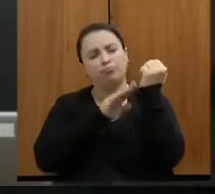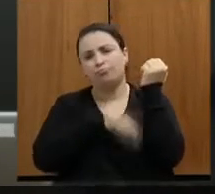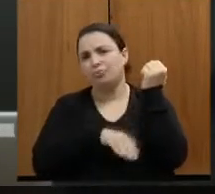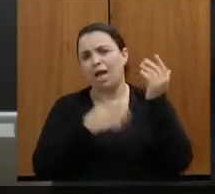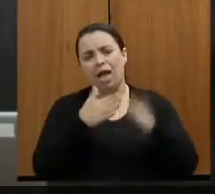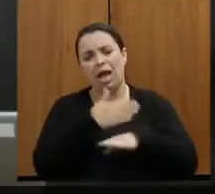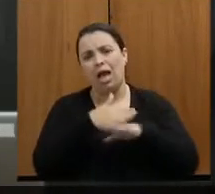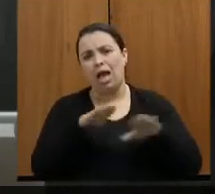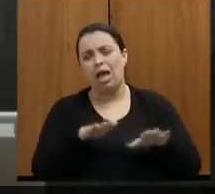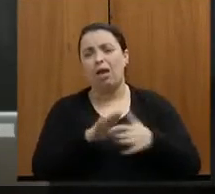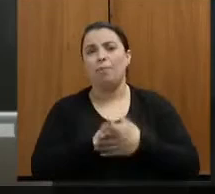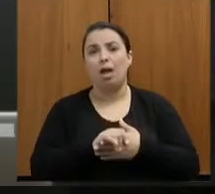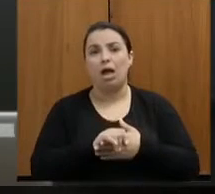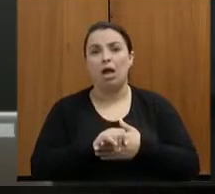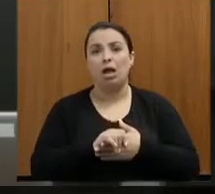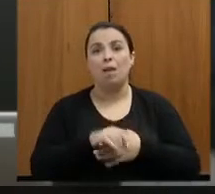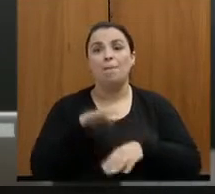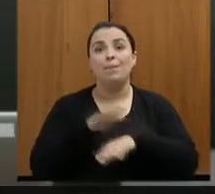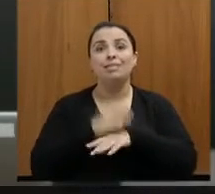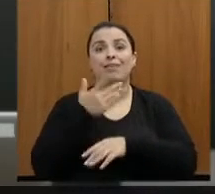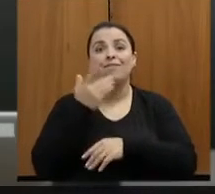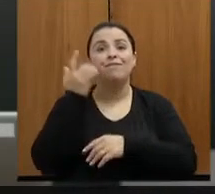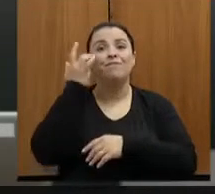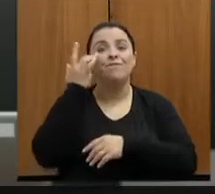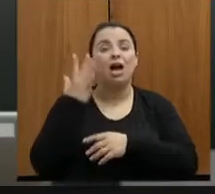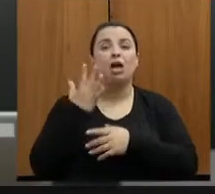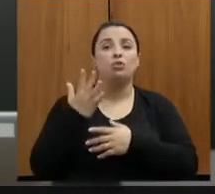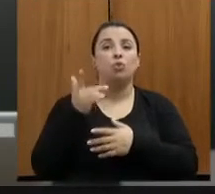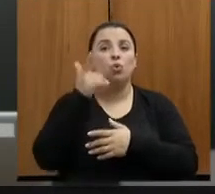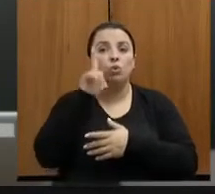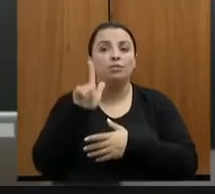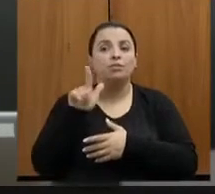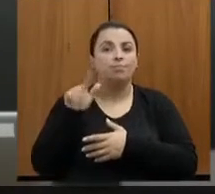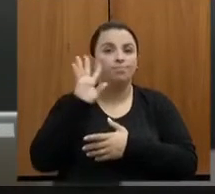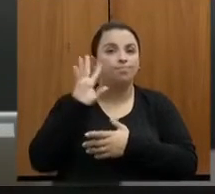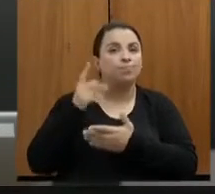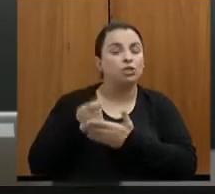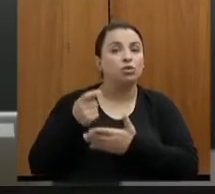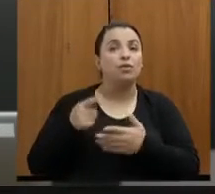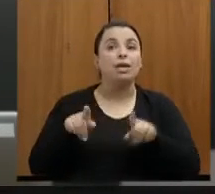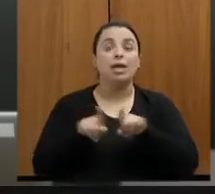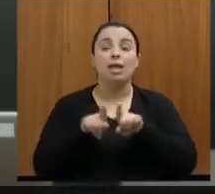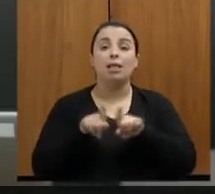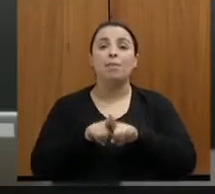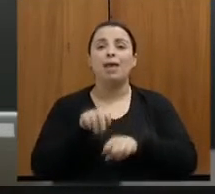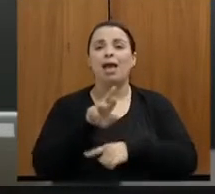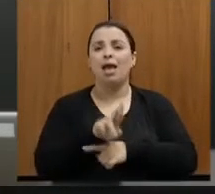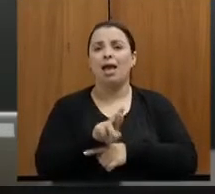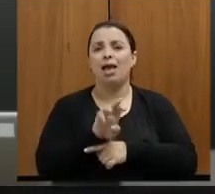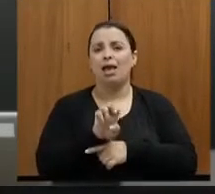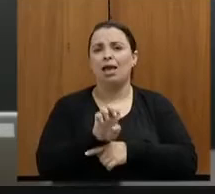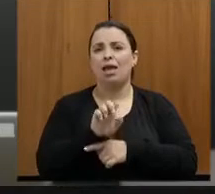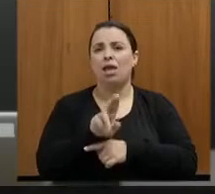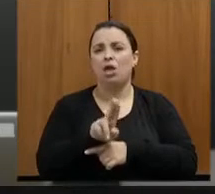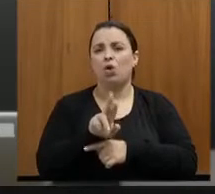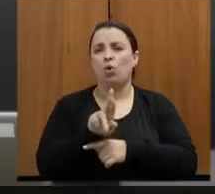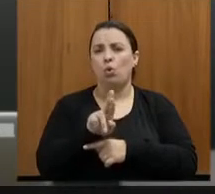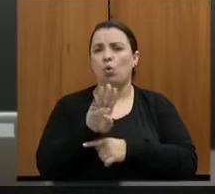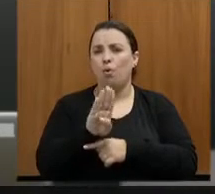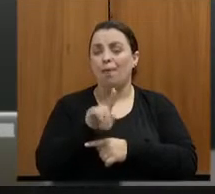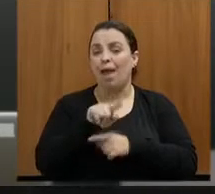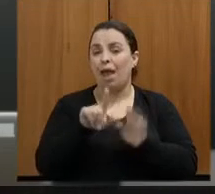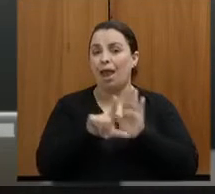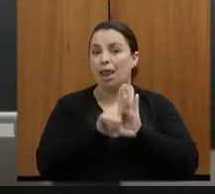de tudo, promover a REURB, que é uma oportunidade para assegurar o